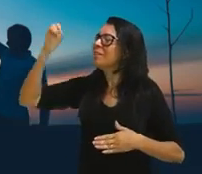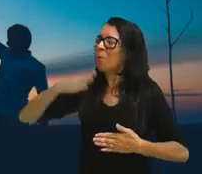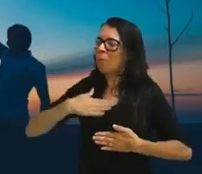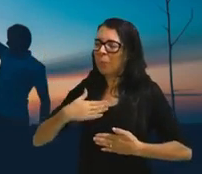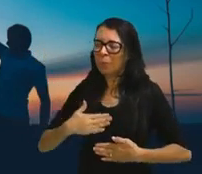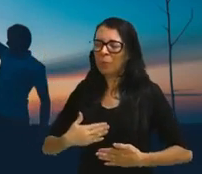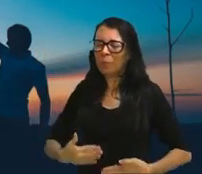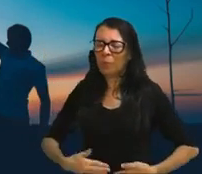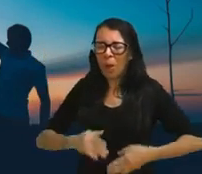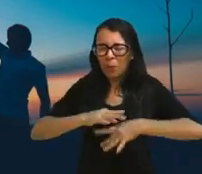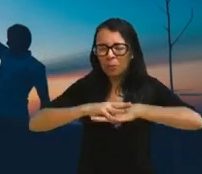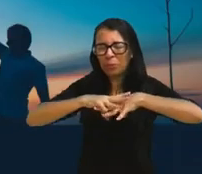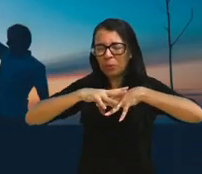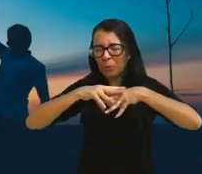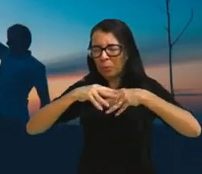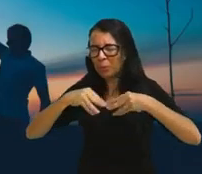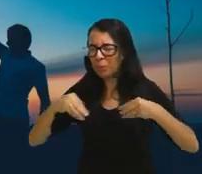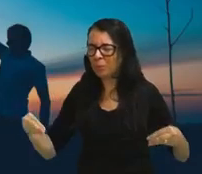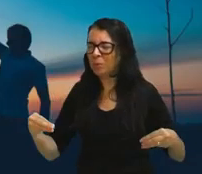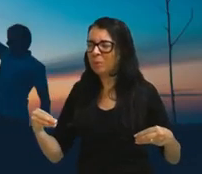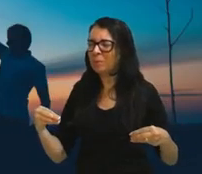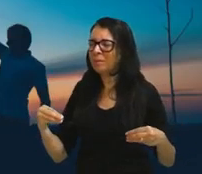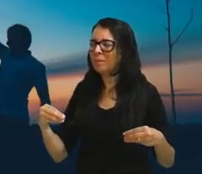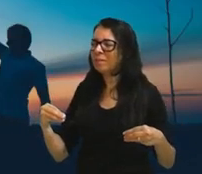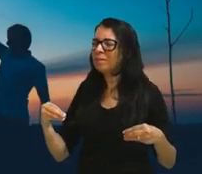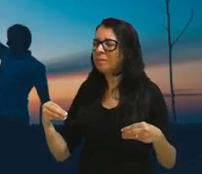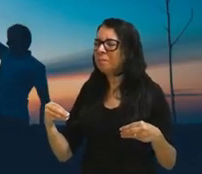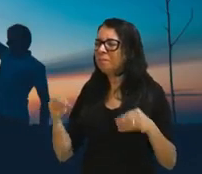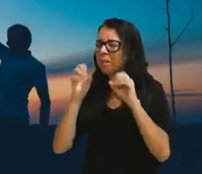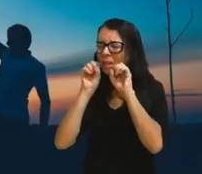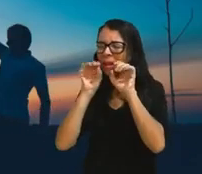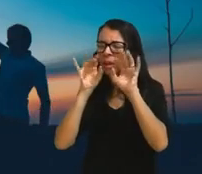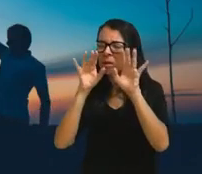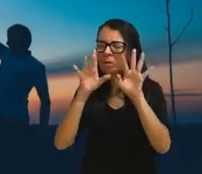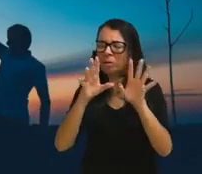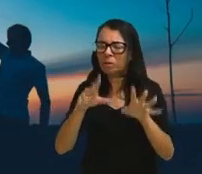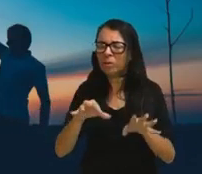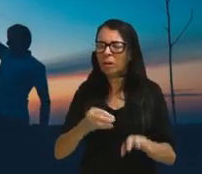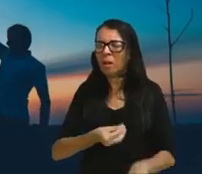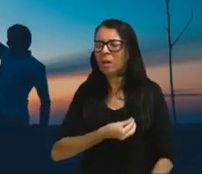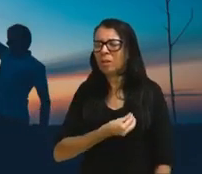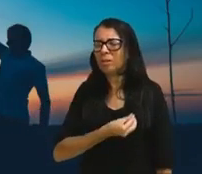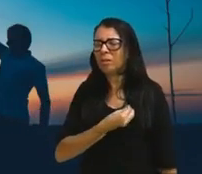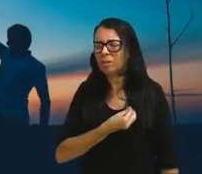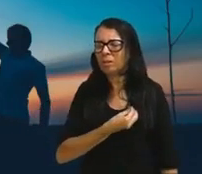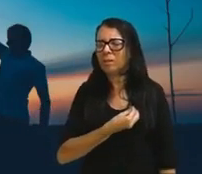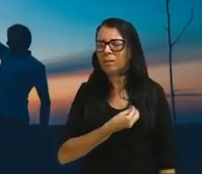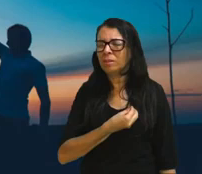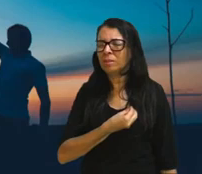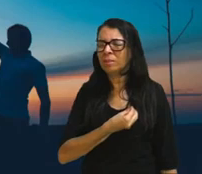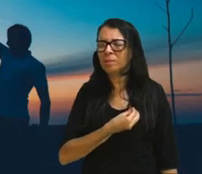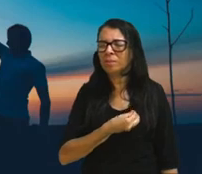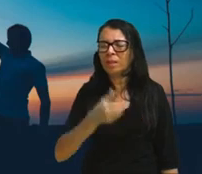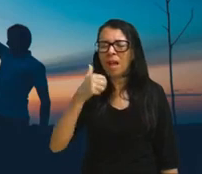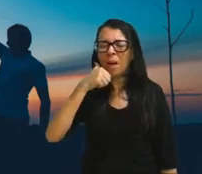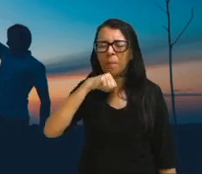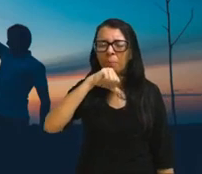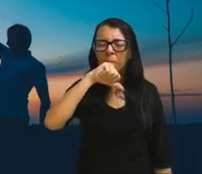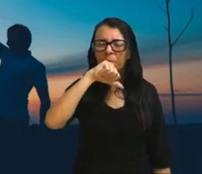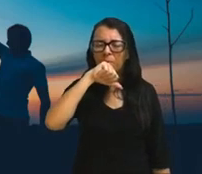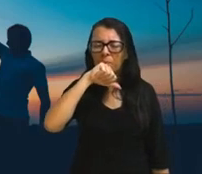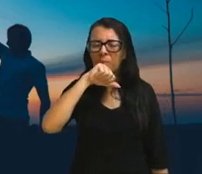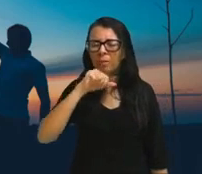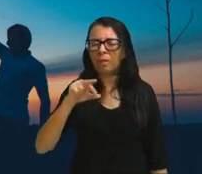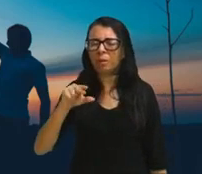Júnia. Abençoa, Pai, esta vida tão preciosa. Deus, em nome de Jesus.